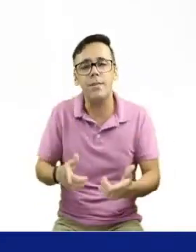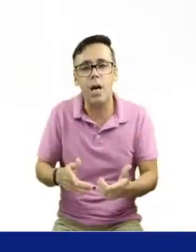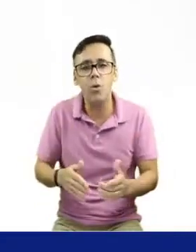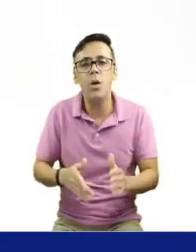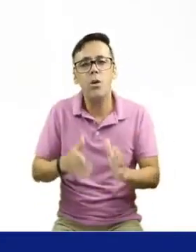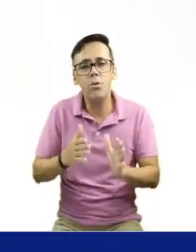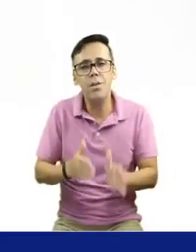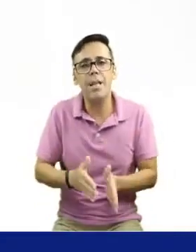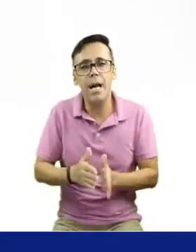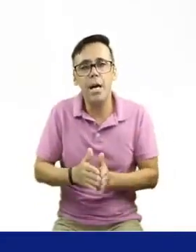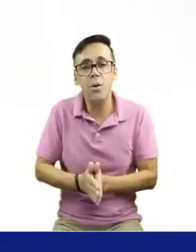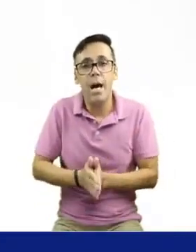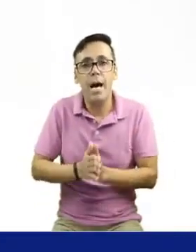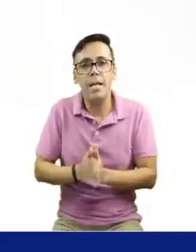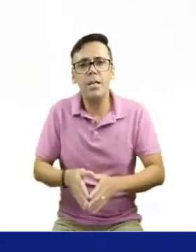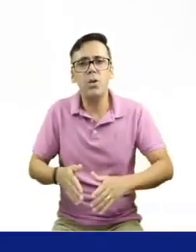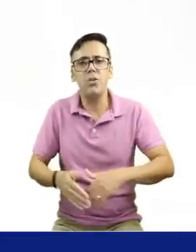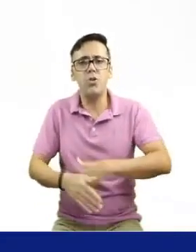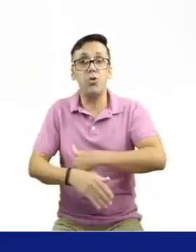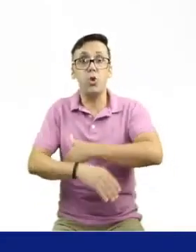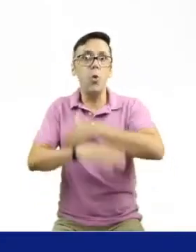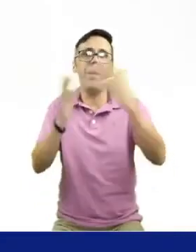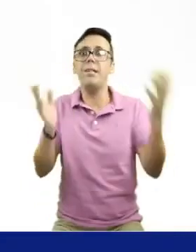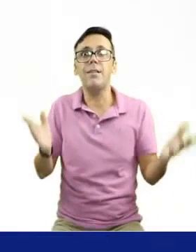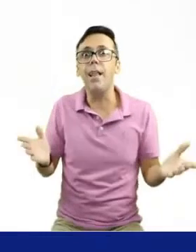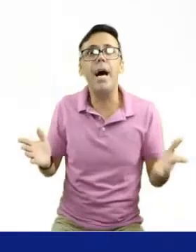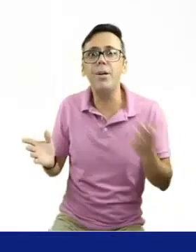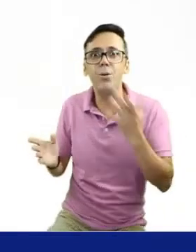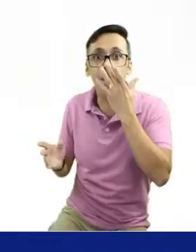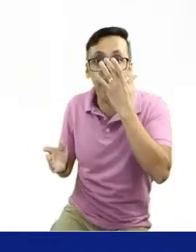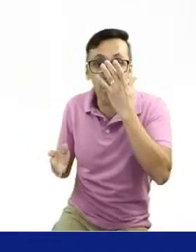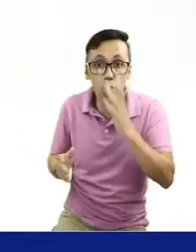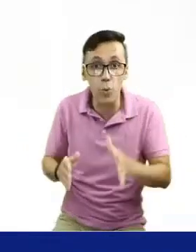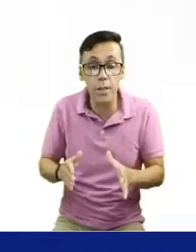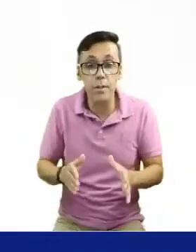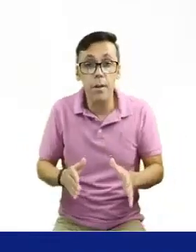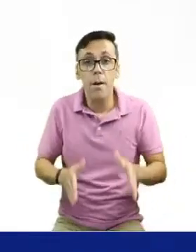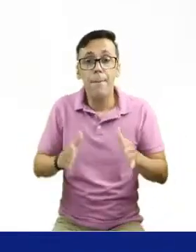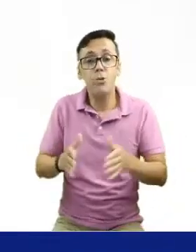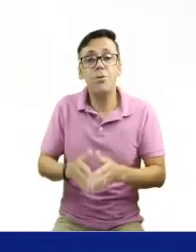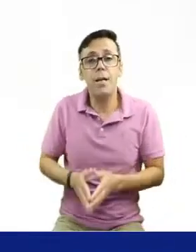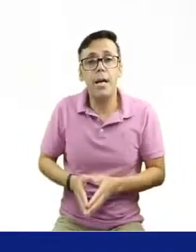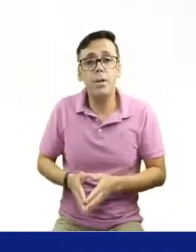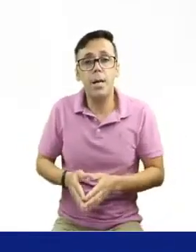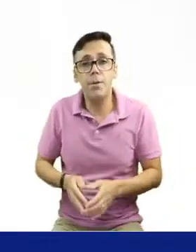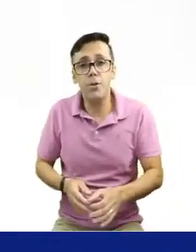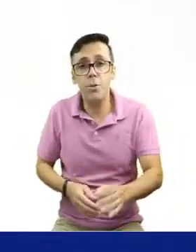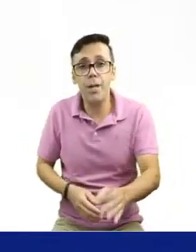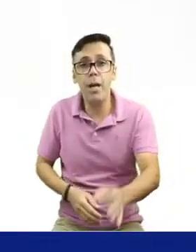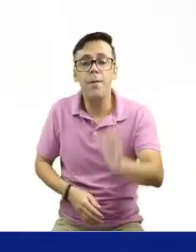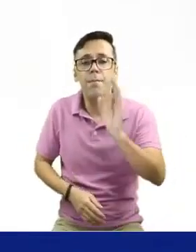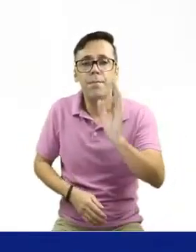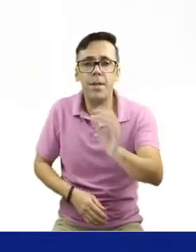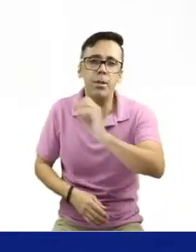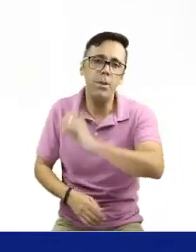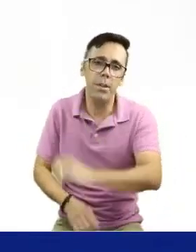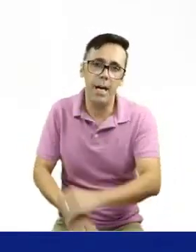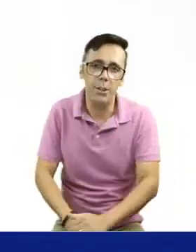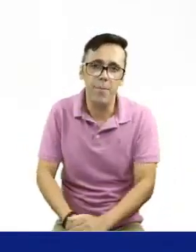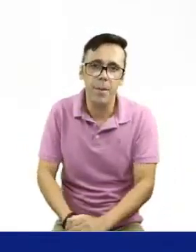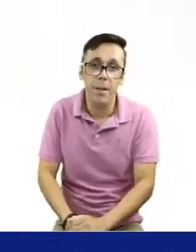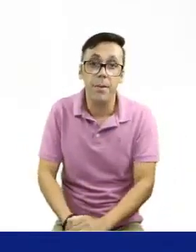Sossego mental com salário ainda que não seja um super salar não salário de Juiz mais um salário que dá para você o que